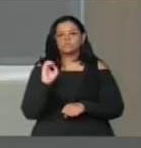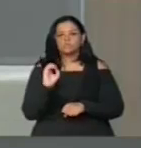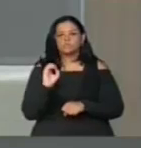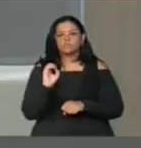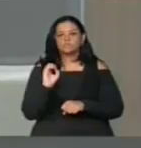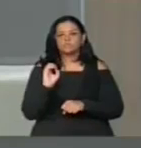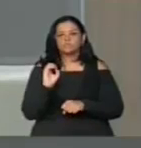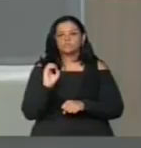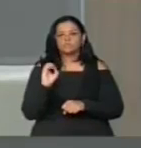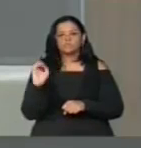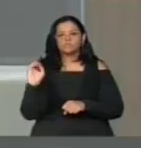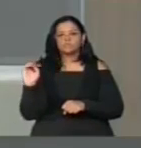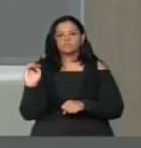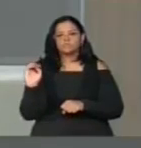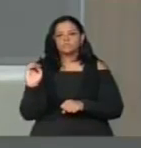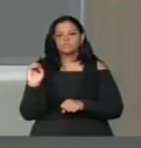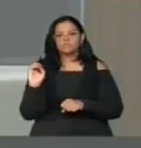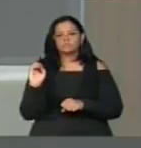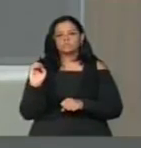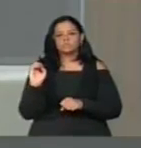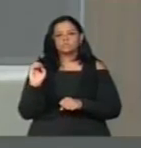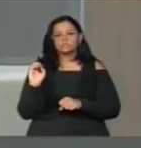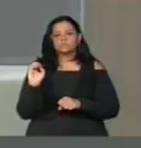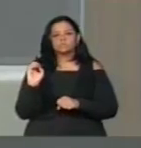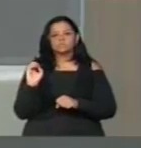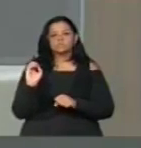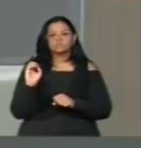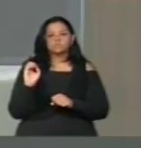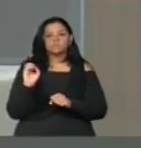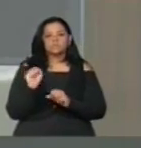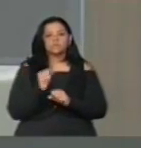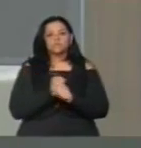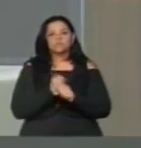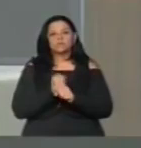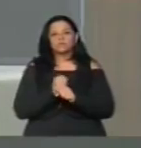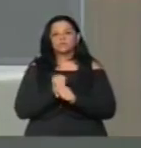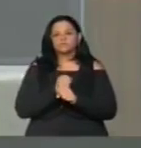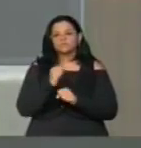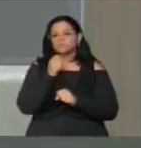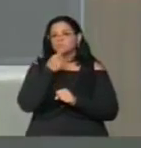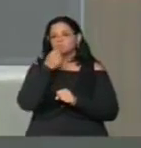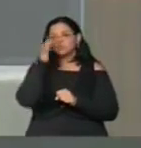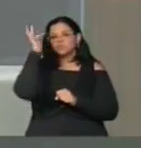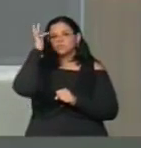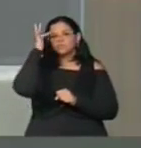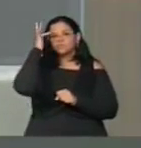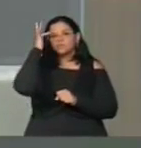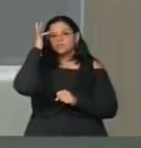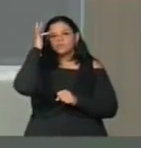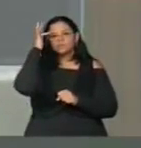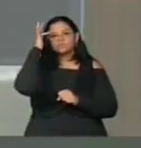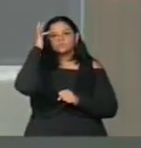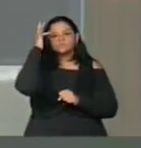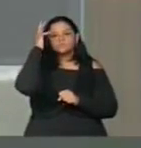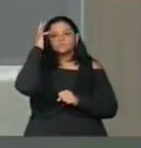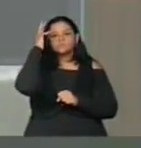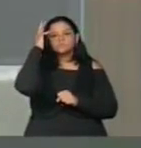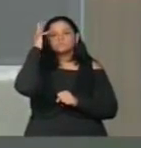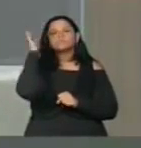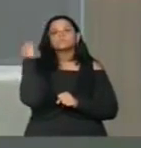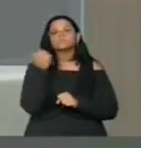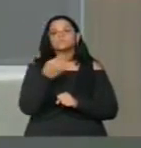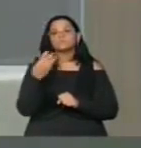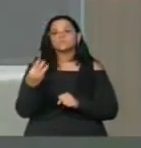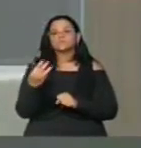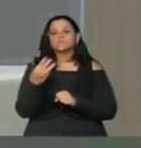filósofo inglês Francis Bacon, ele que estabeleceu o fundamento filósofo da 13ª economia do